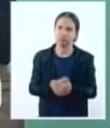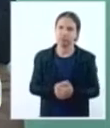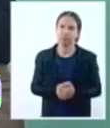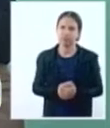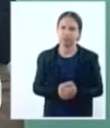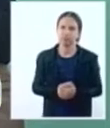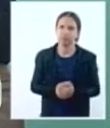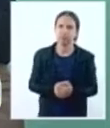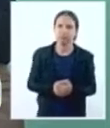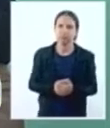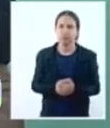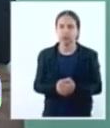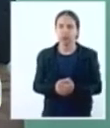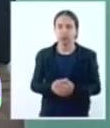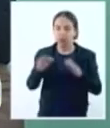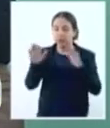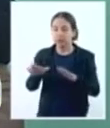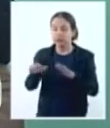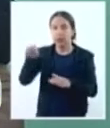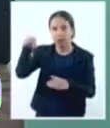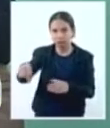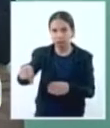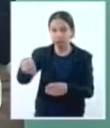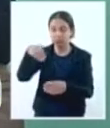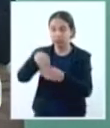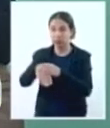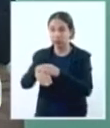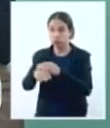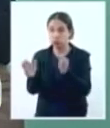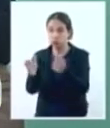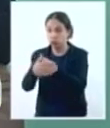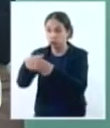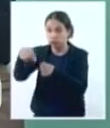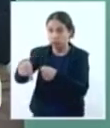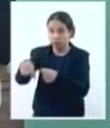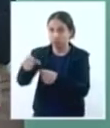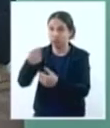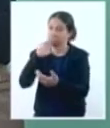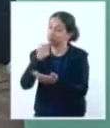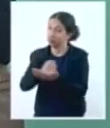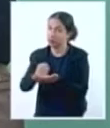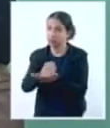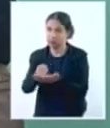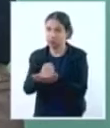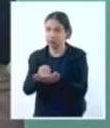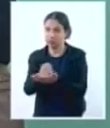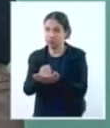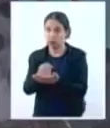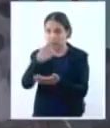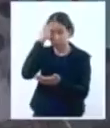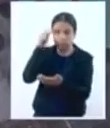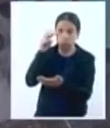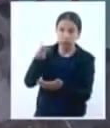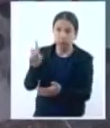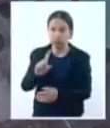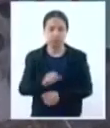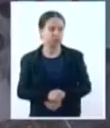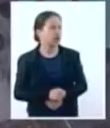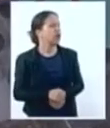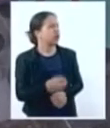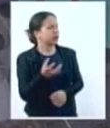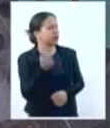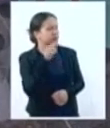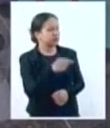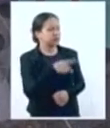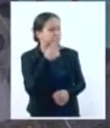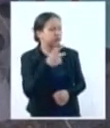interna ali, né? Ela não fica disponível para o público. Vereador, só rapidamente, a gente tocou no assunto de coleta seletiva, queria que o senhor falasse um pouquinho, o